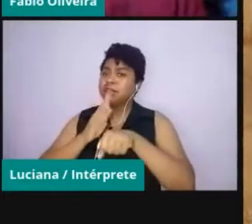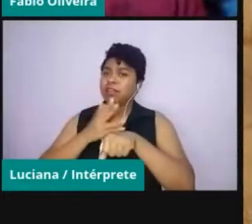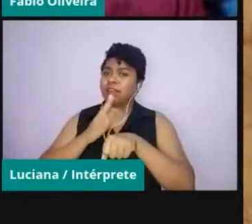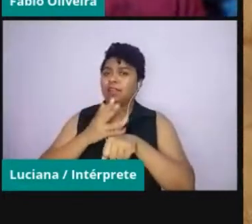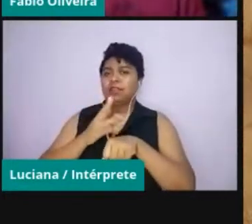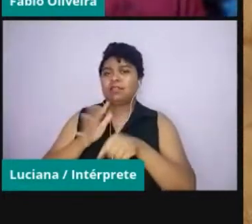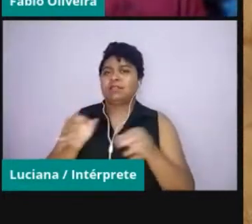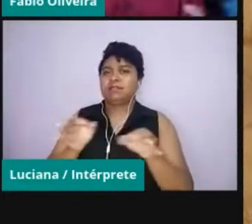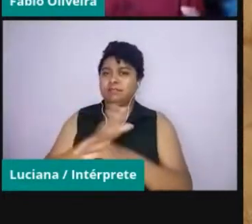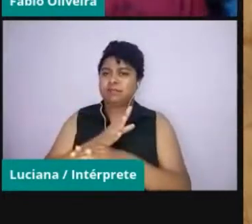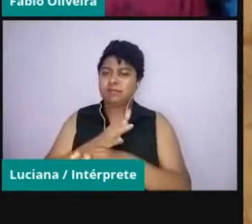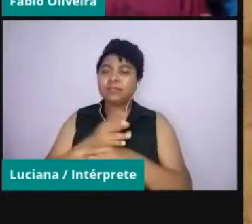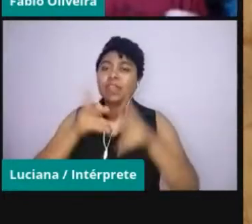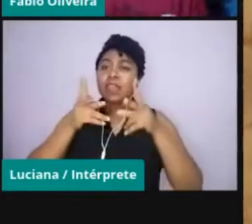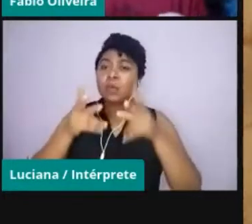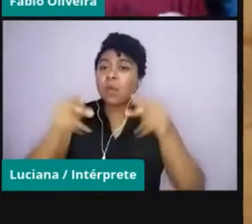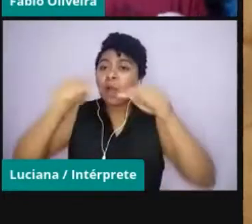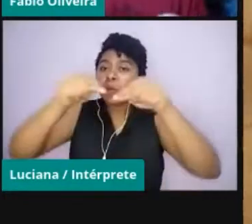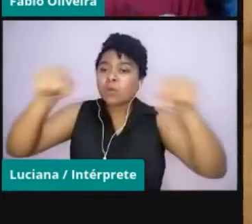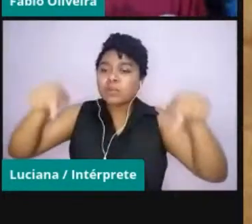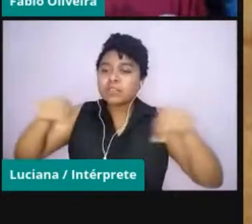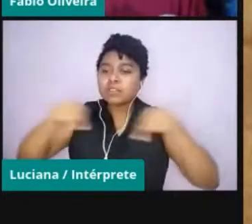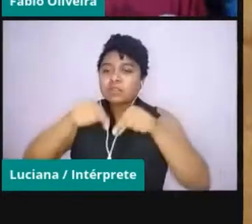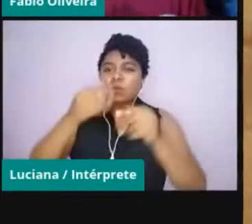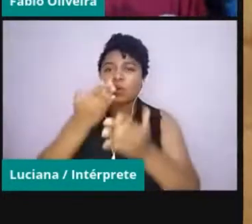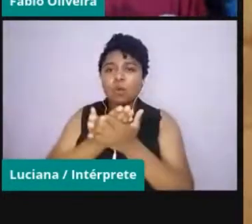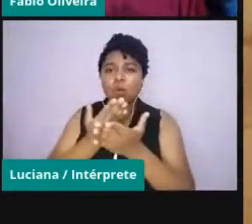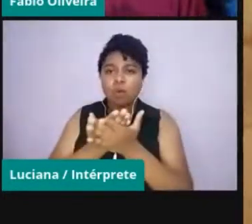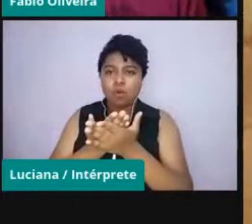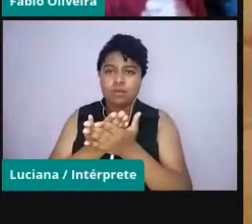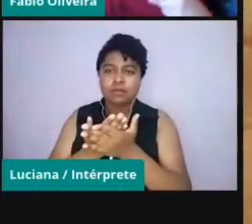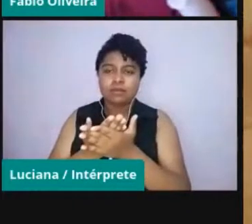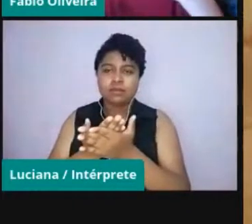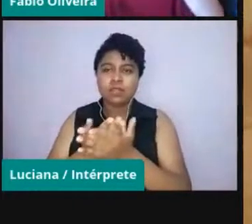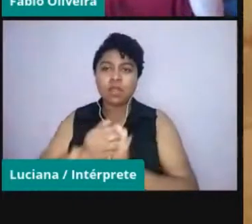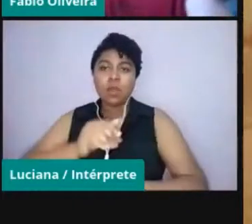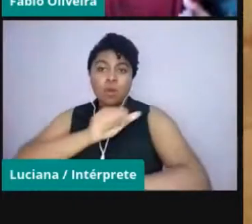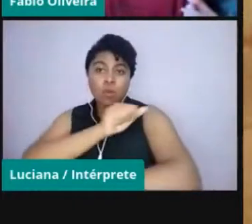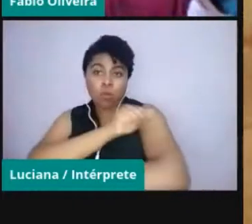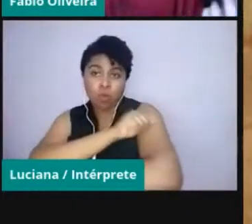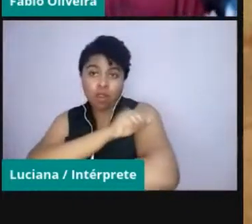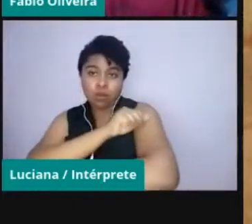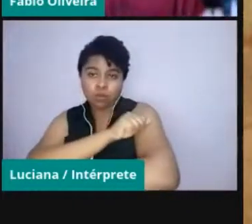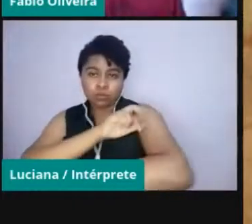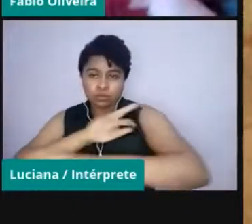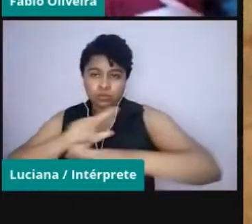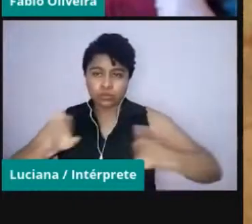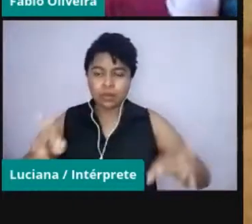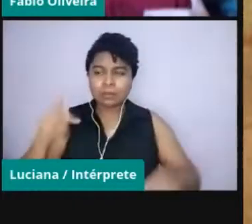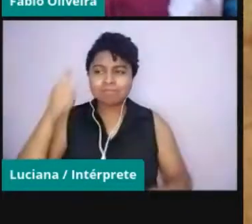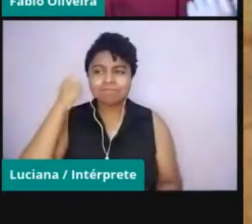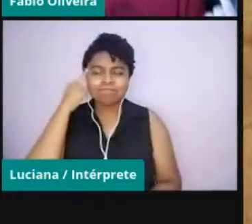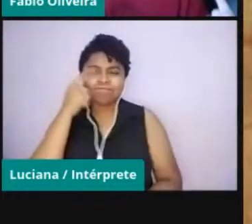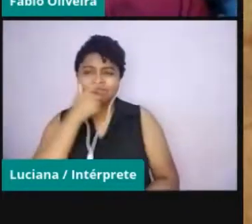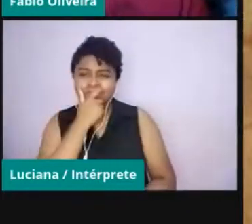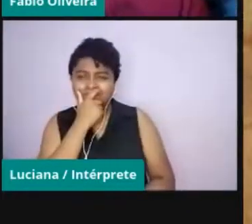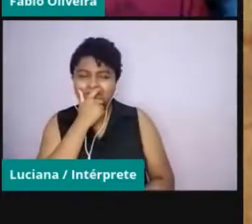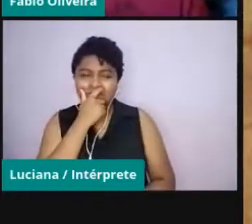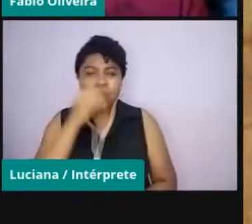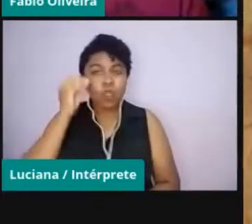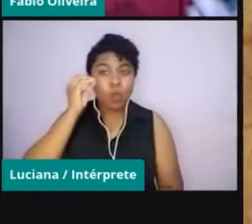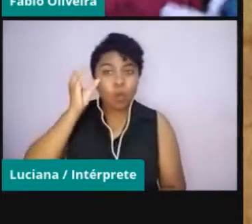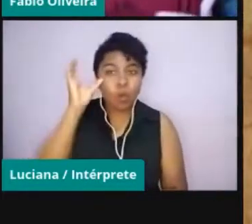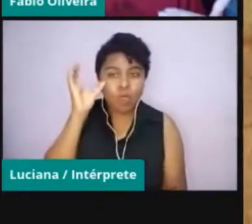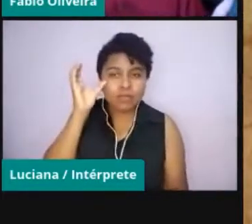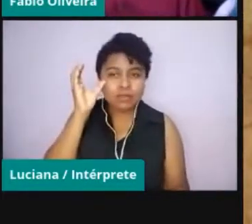como numa sala de aula, os alunos vão trazer outras alternativas, vão mobilizar conhecimentos